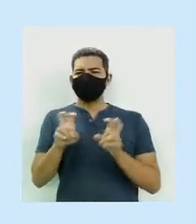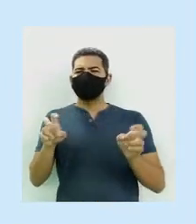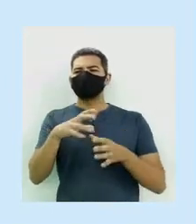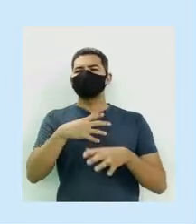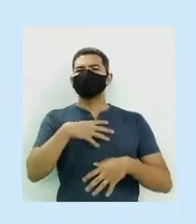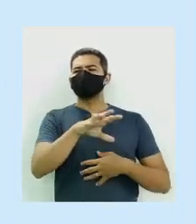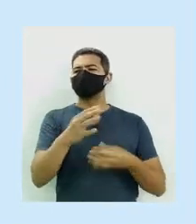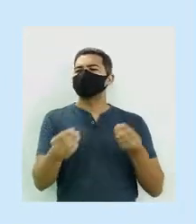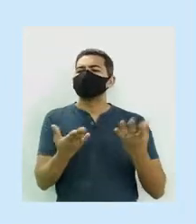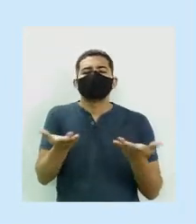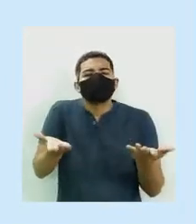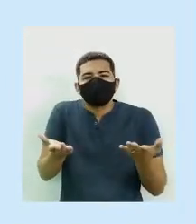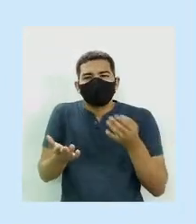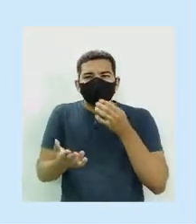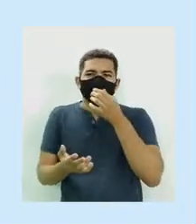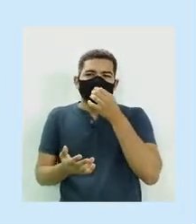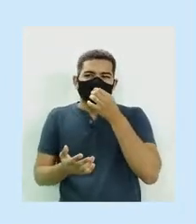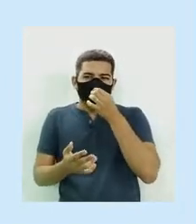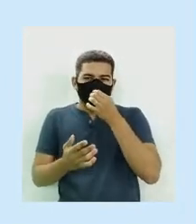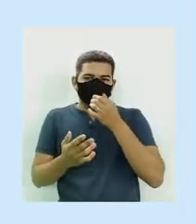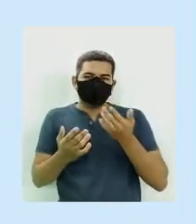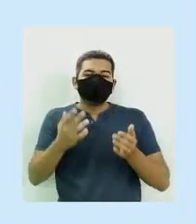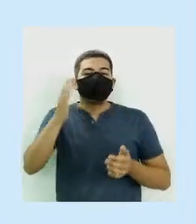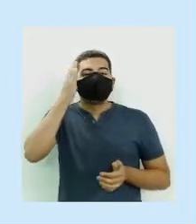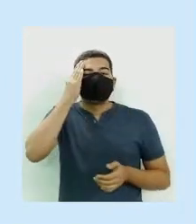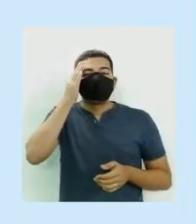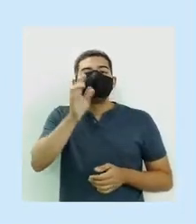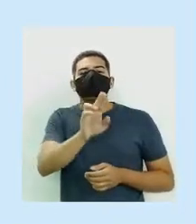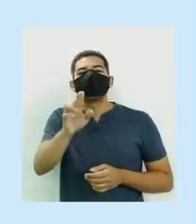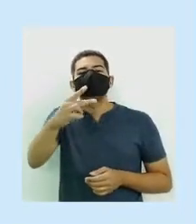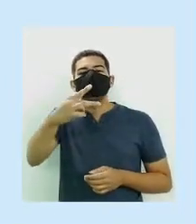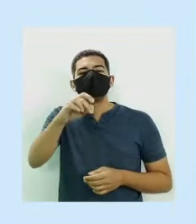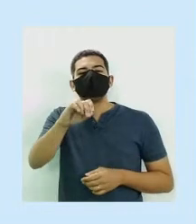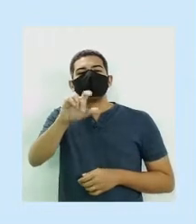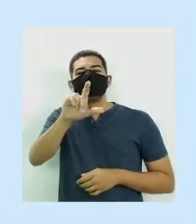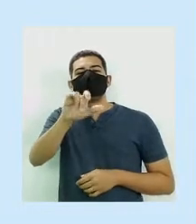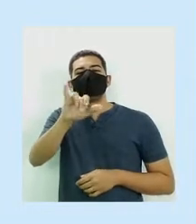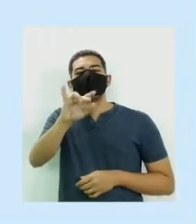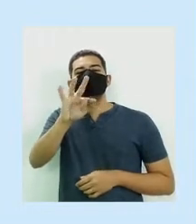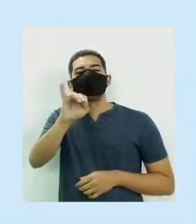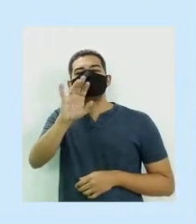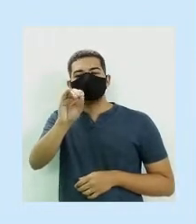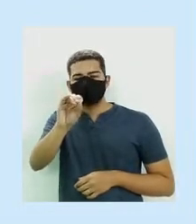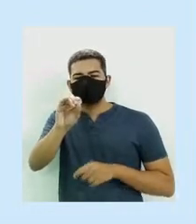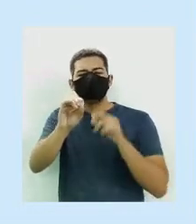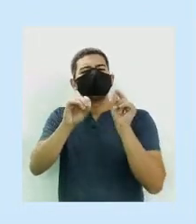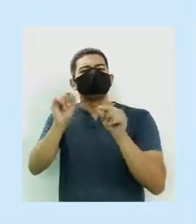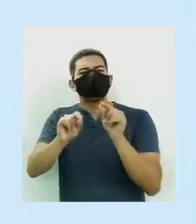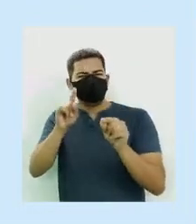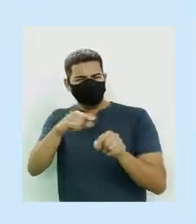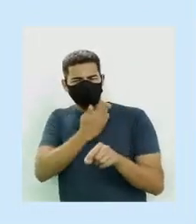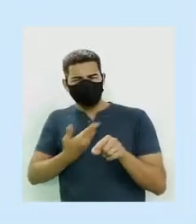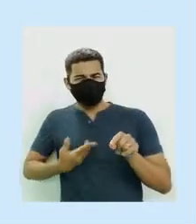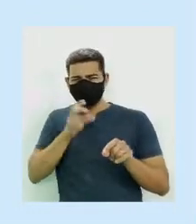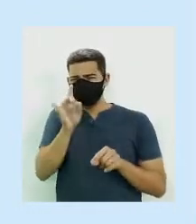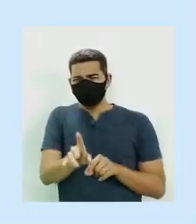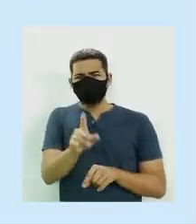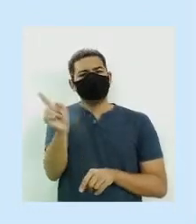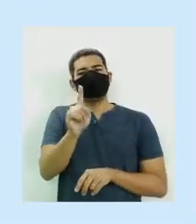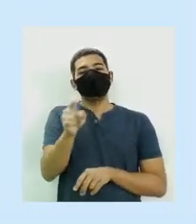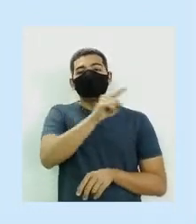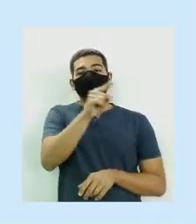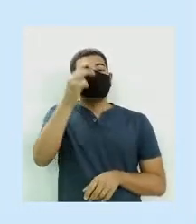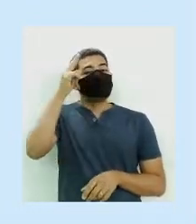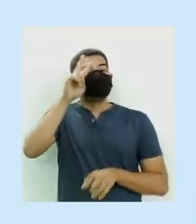de uma forma política? Vocês precisam entender que a política são aqueles assuntos que envolvem o interesse da população,